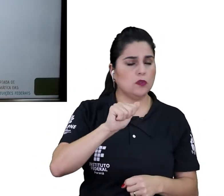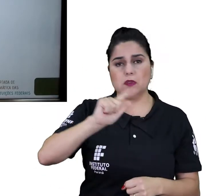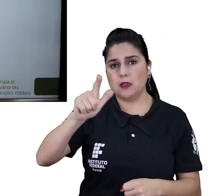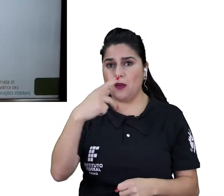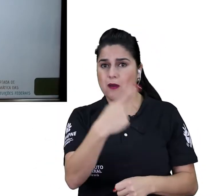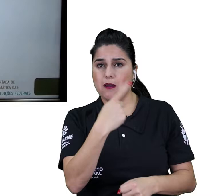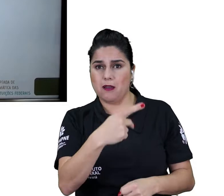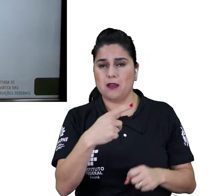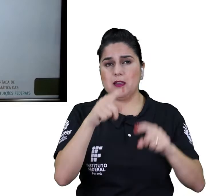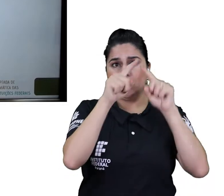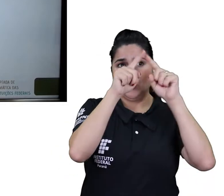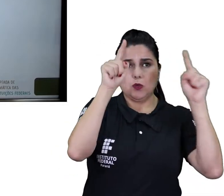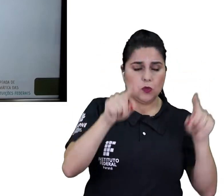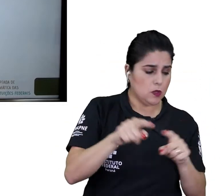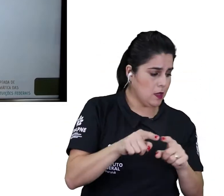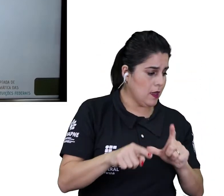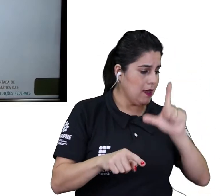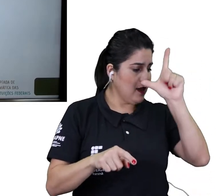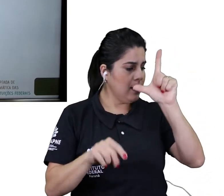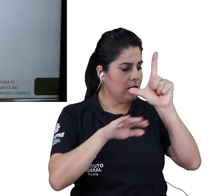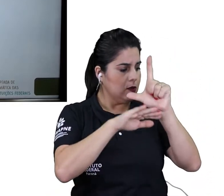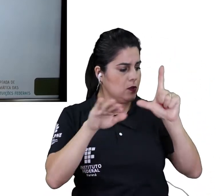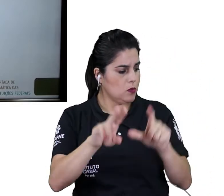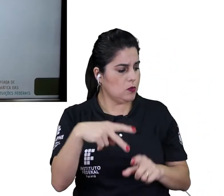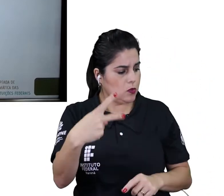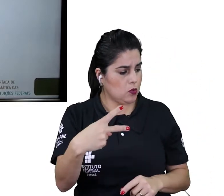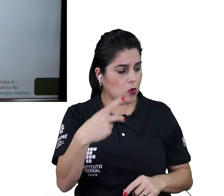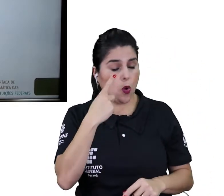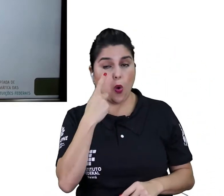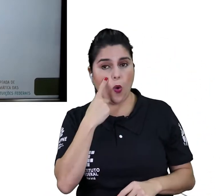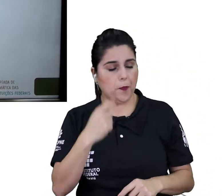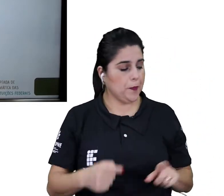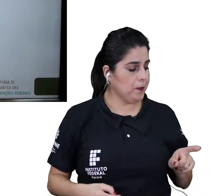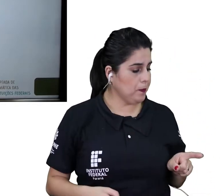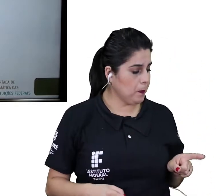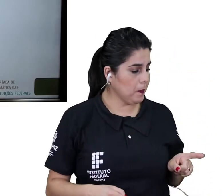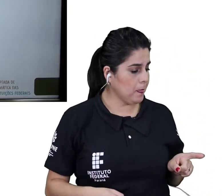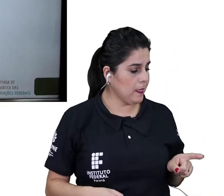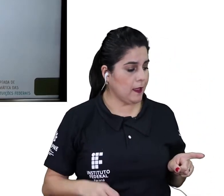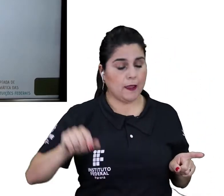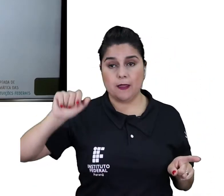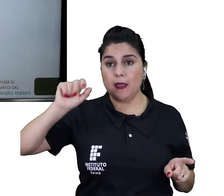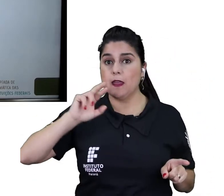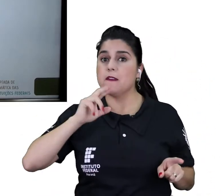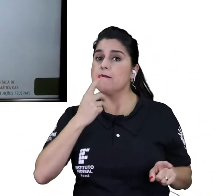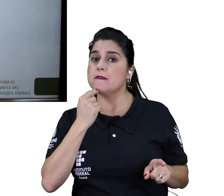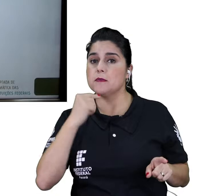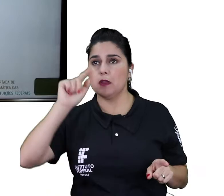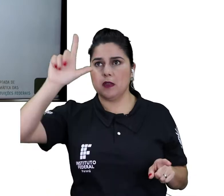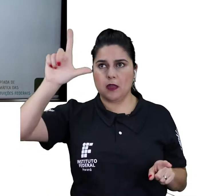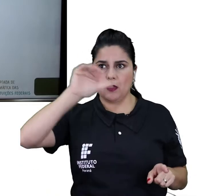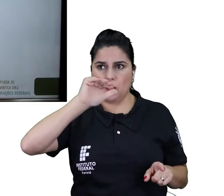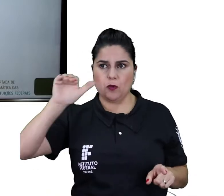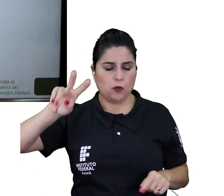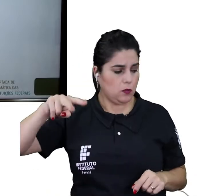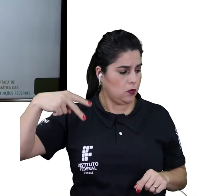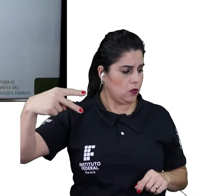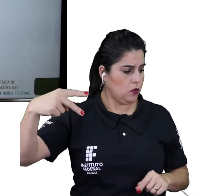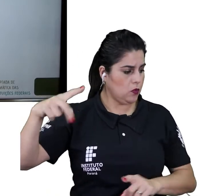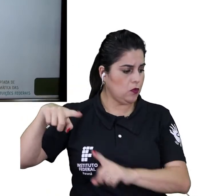quadrado de lado L sobre 2. Então essa diagonal vai ser L sobre 2